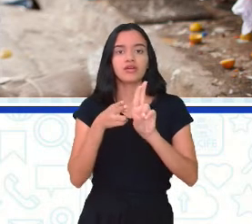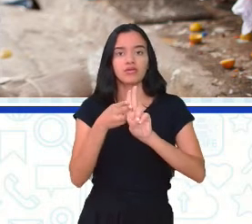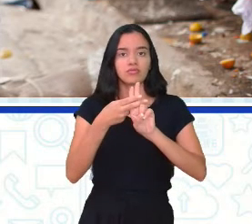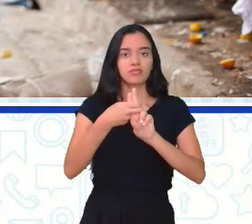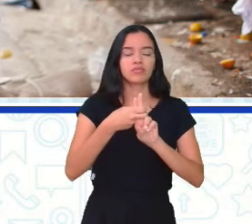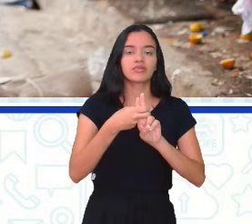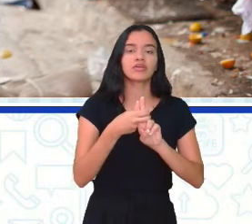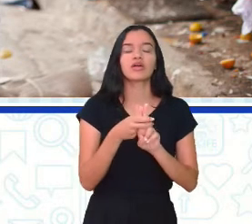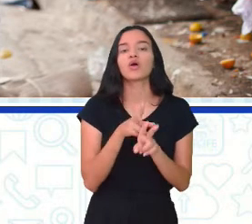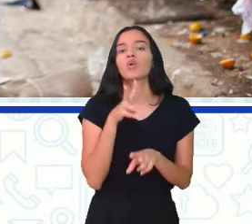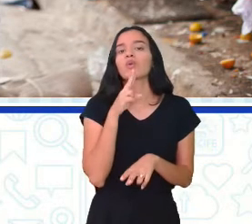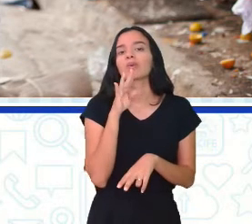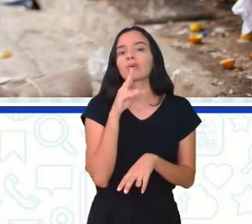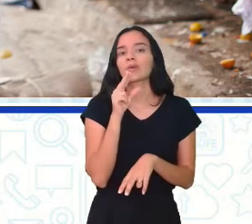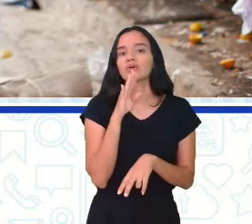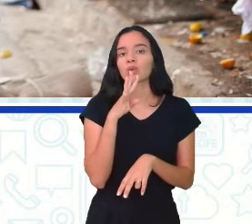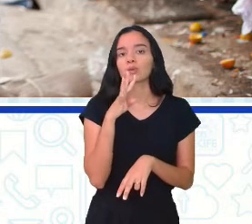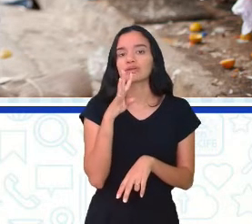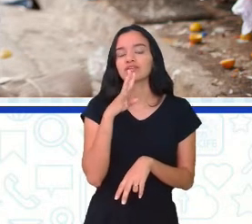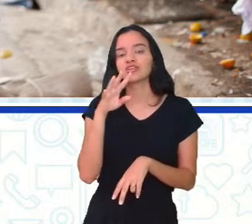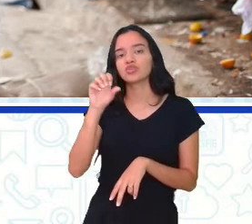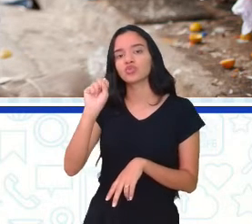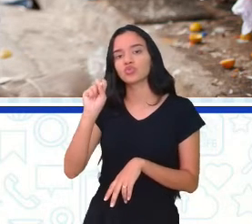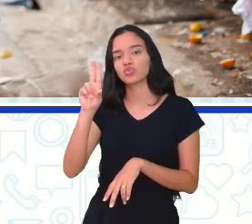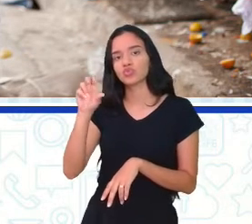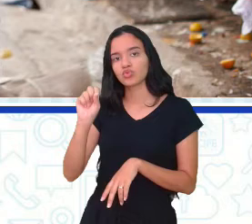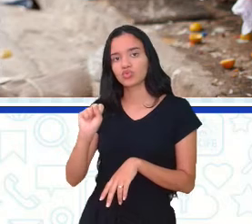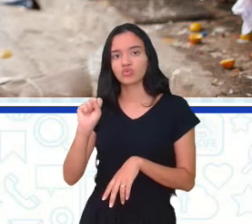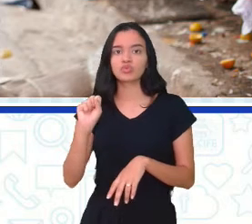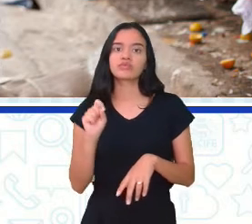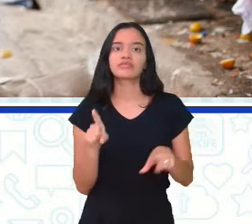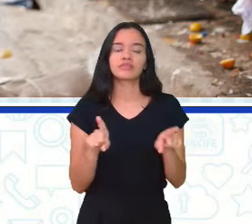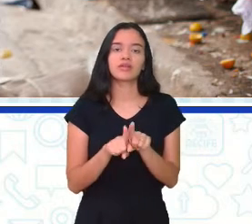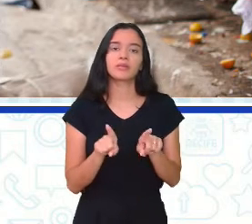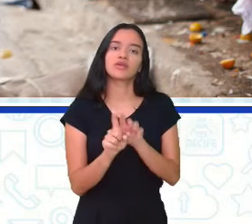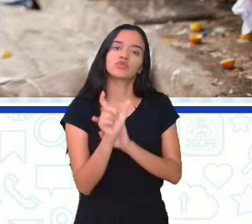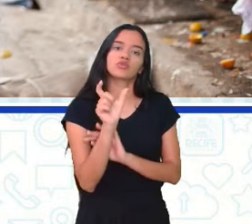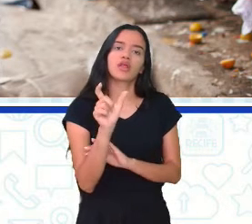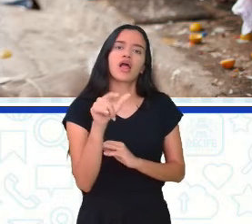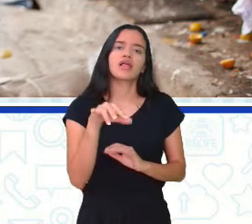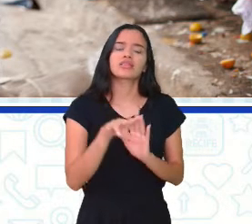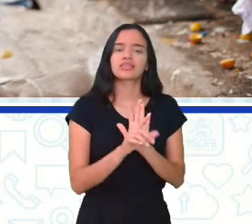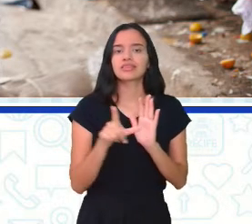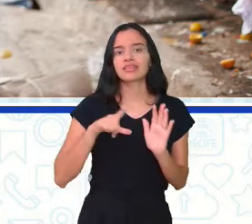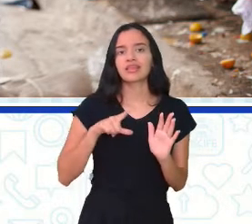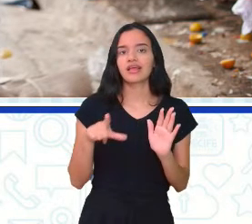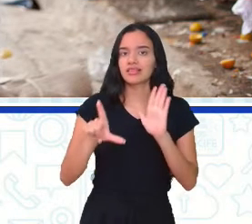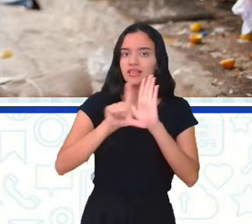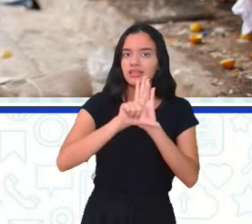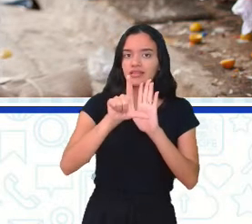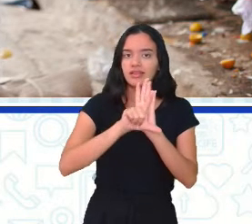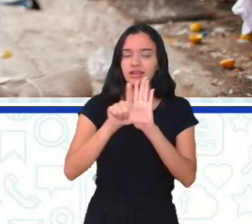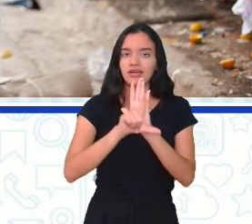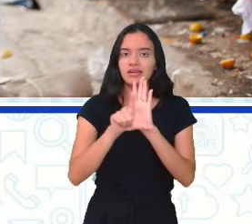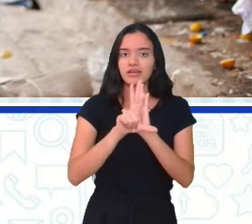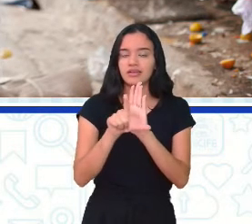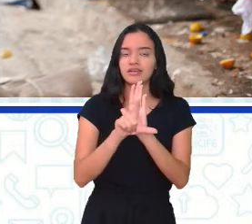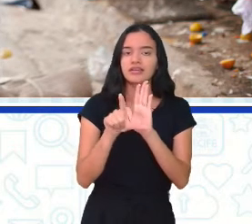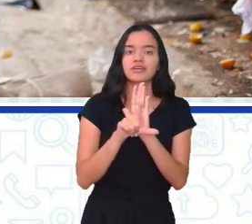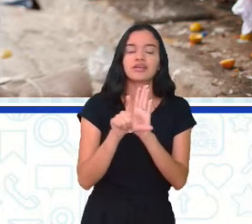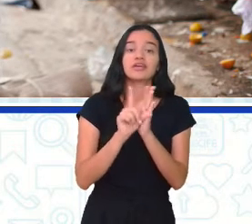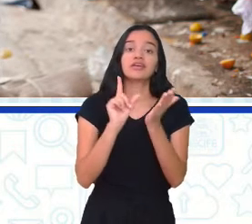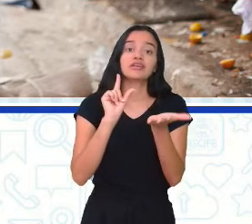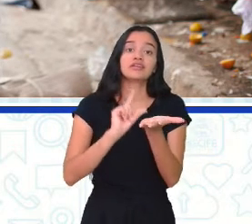o conhecido SUS, né, além de outras atribuições, nos termos da lei, aí tem aí o